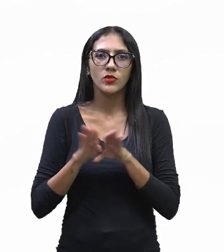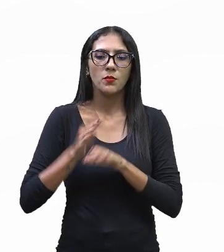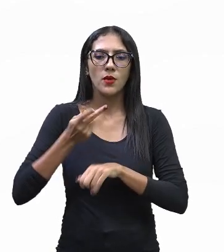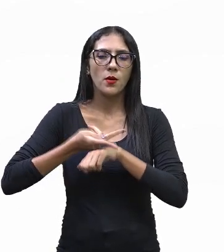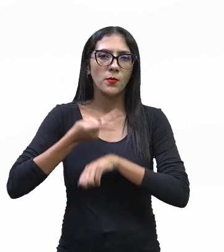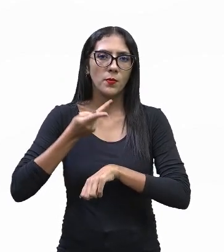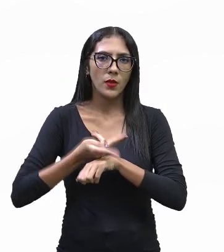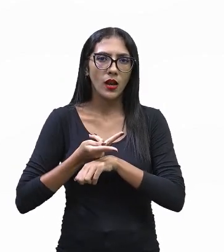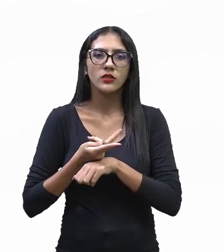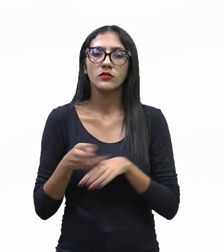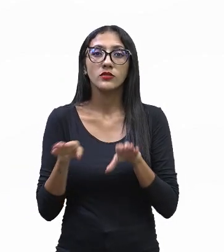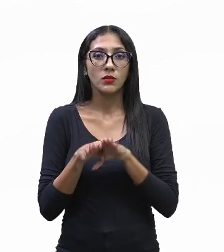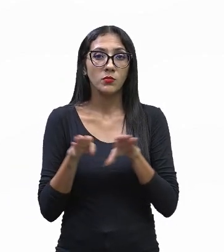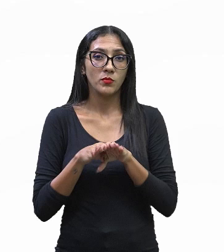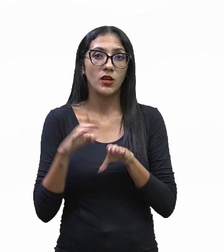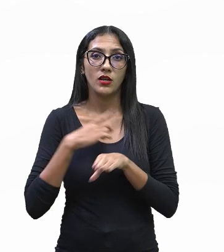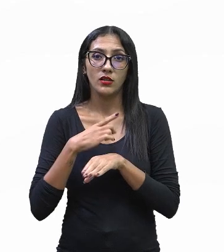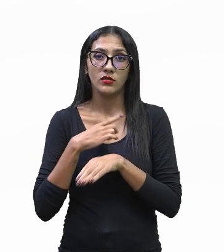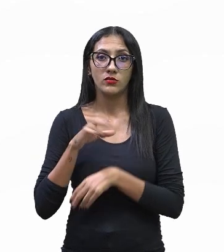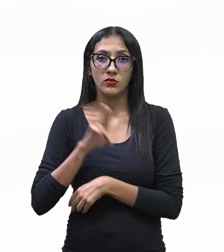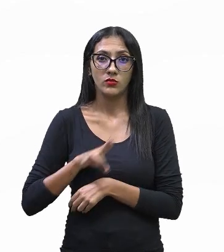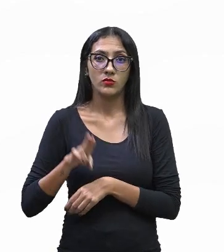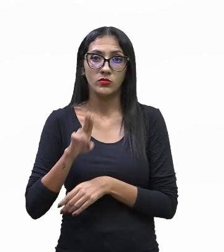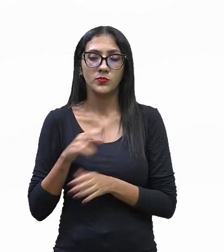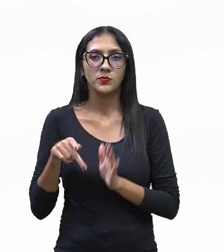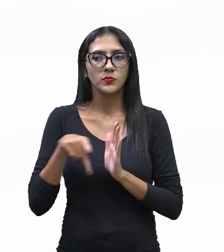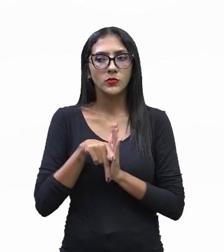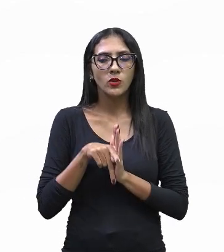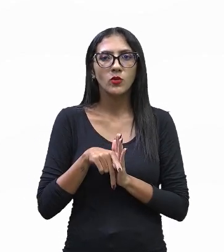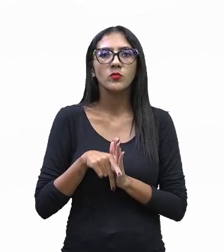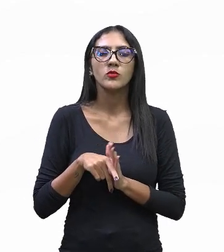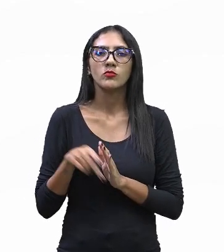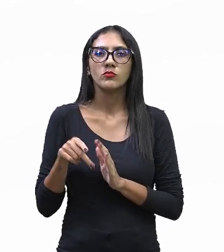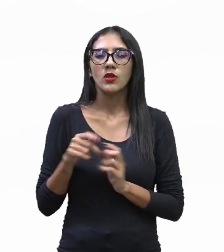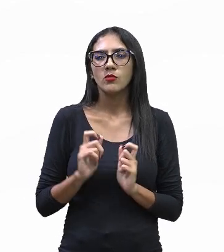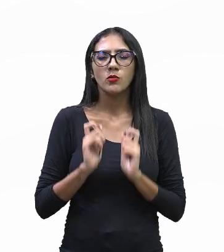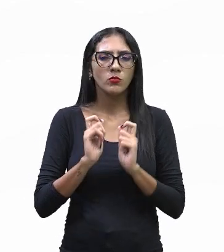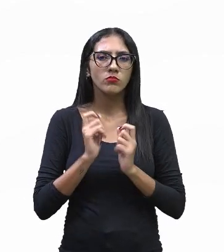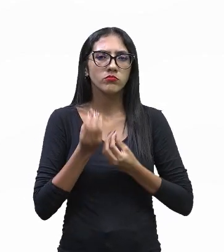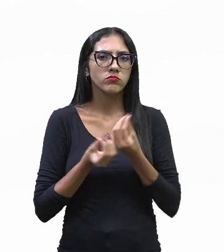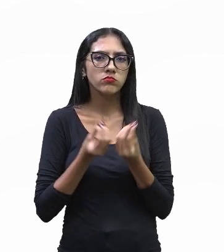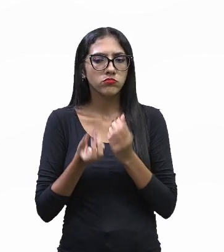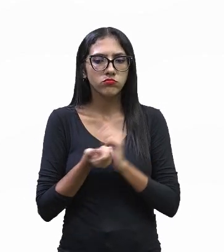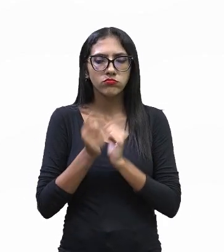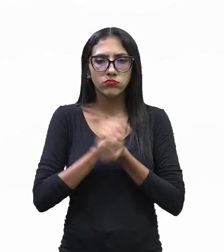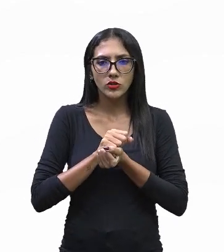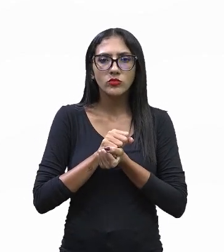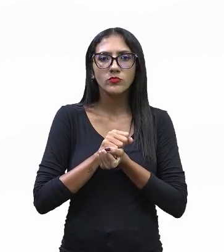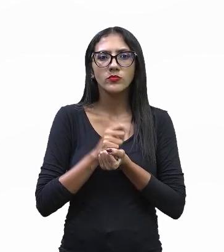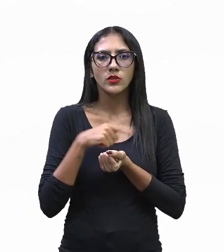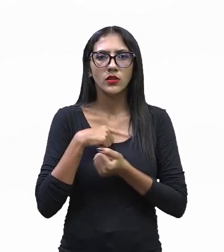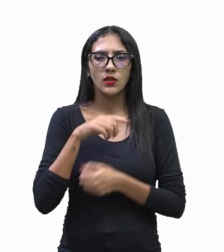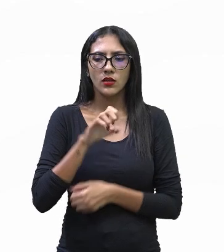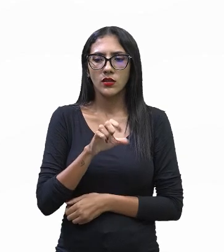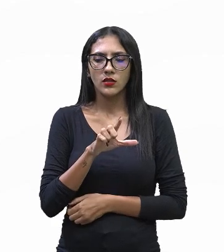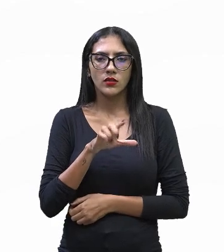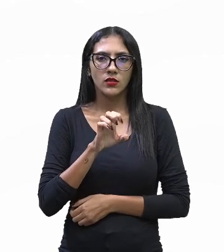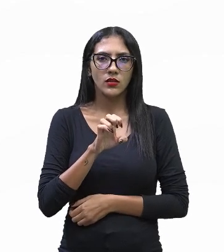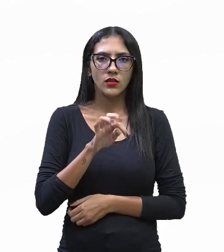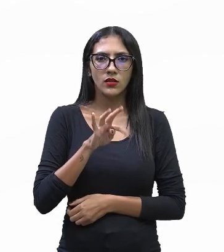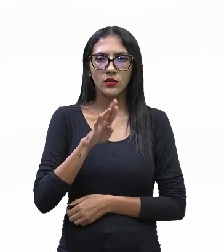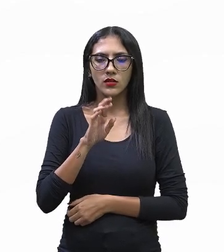Então, se utiliza ali, se aplica, né? A gente chama de eletrodeposição,